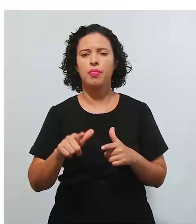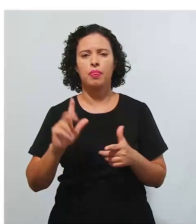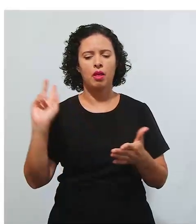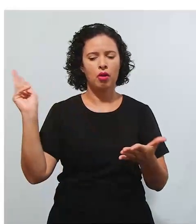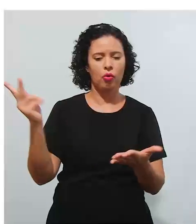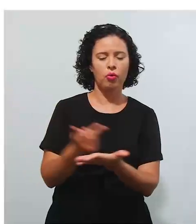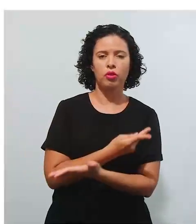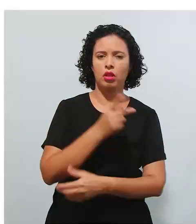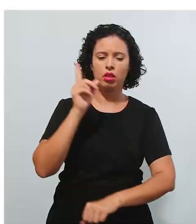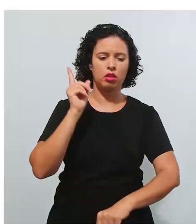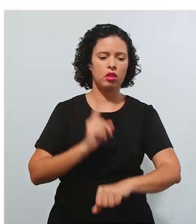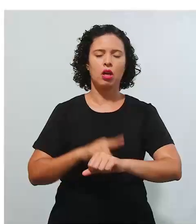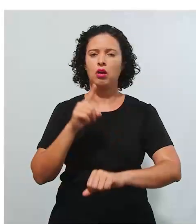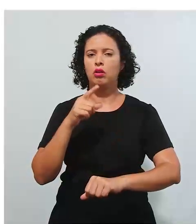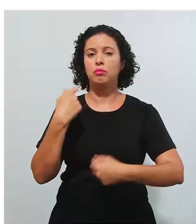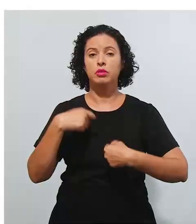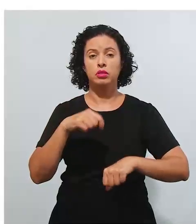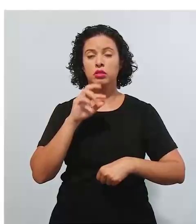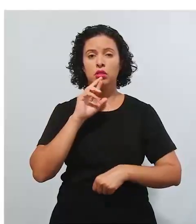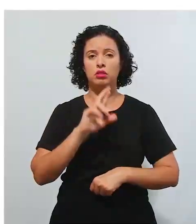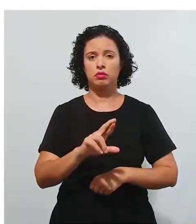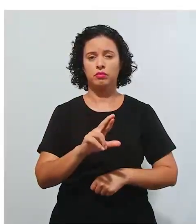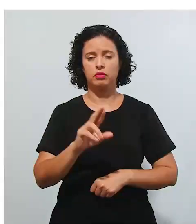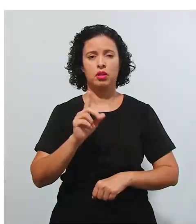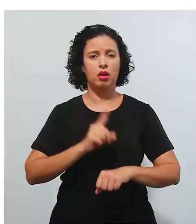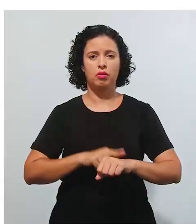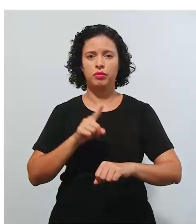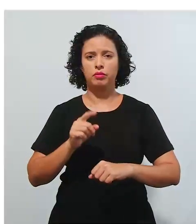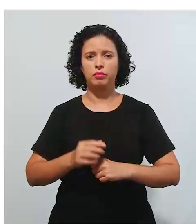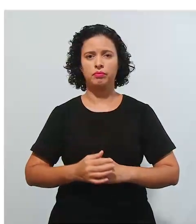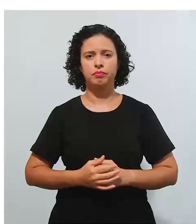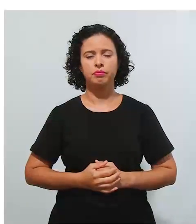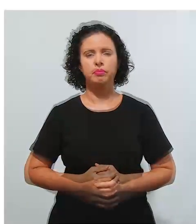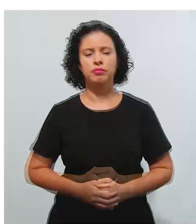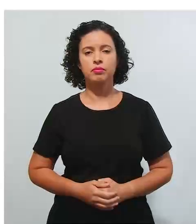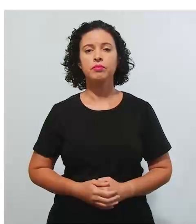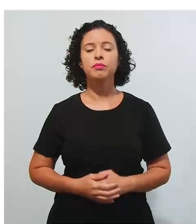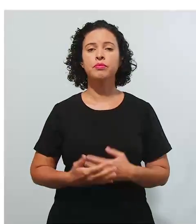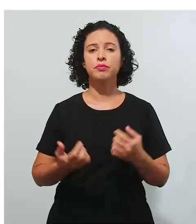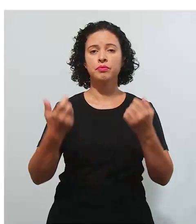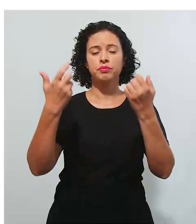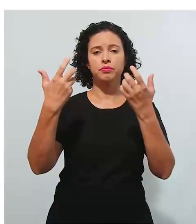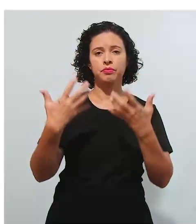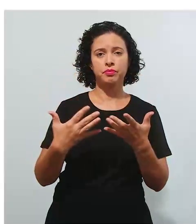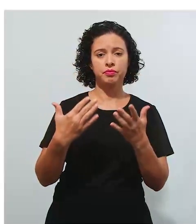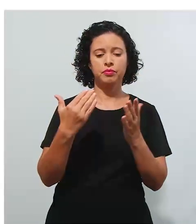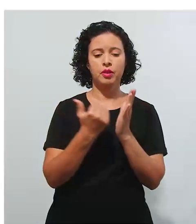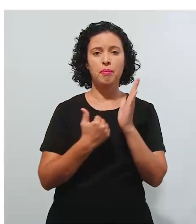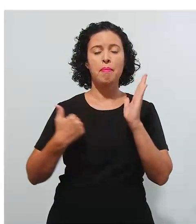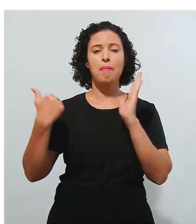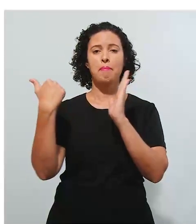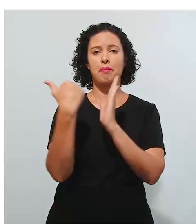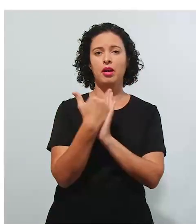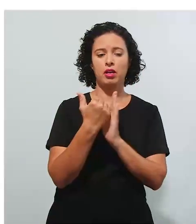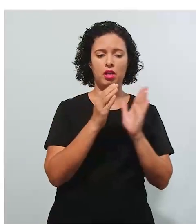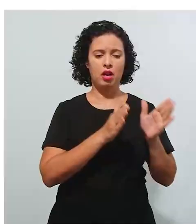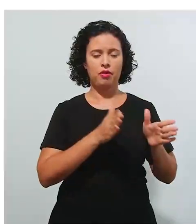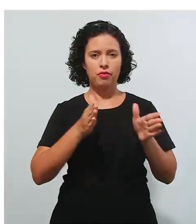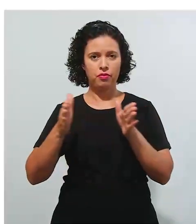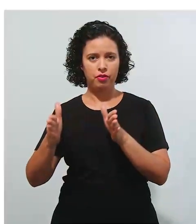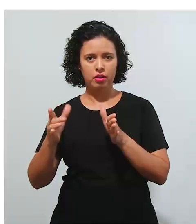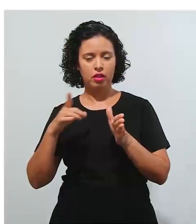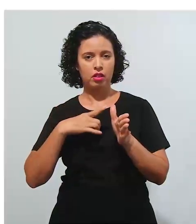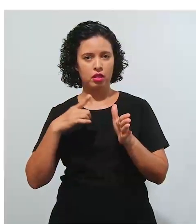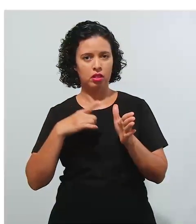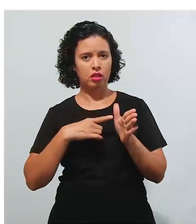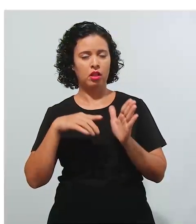que acontece em um momento e tem que ser resolvido imediatamente. Falando ainda das fases, a gente fala que a agenda seria